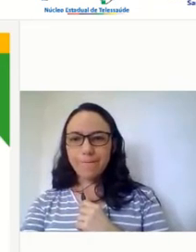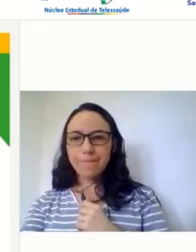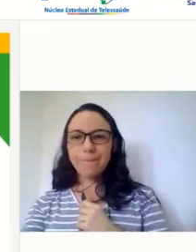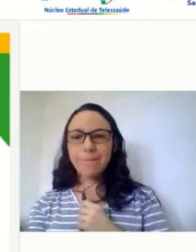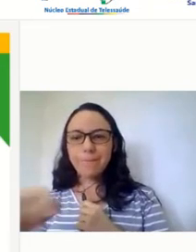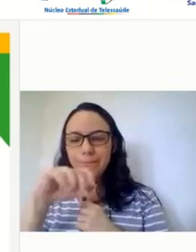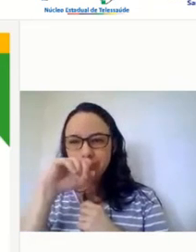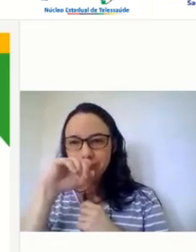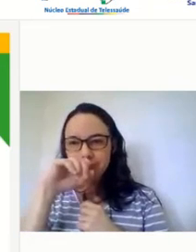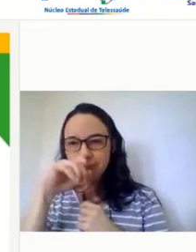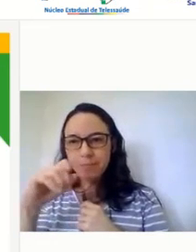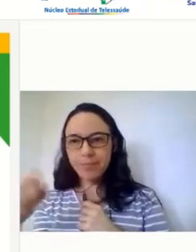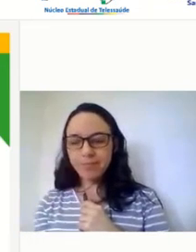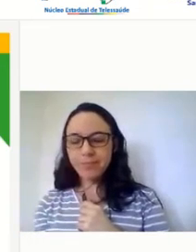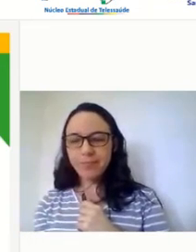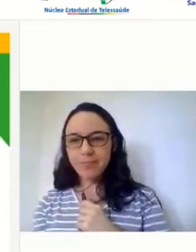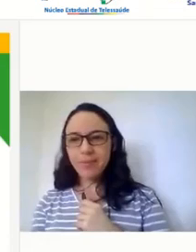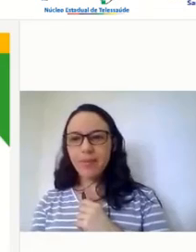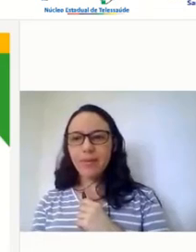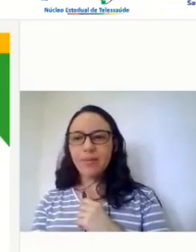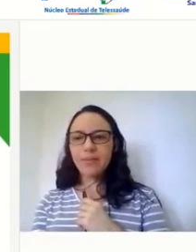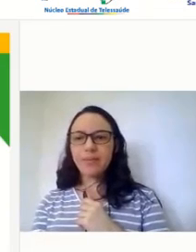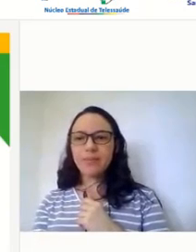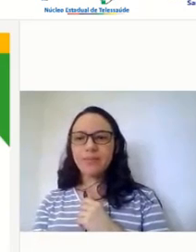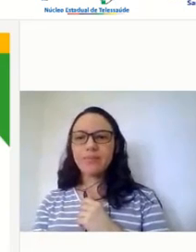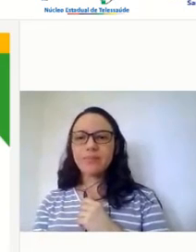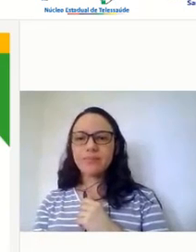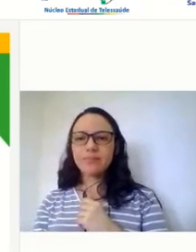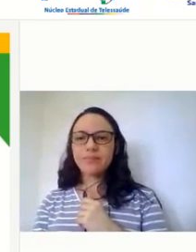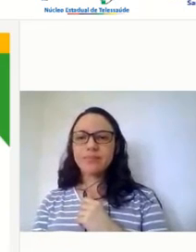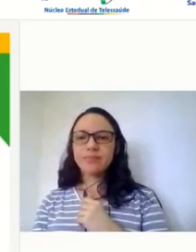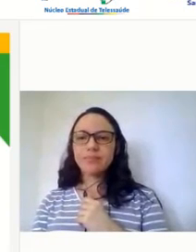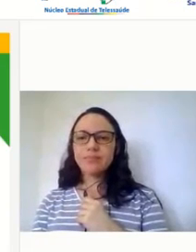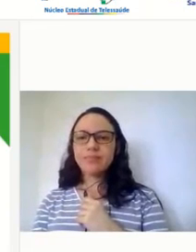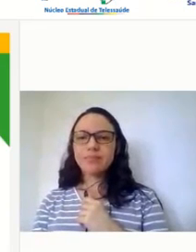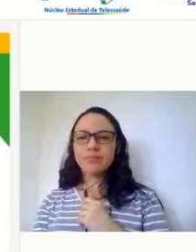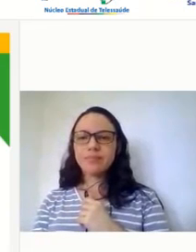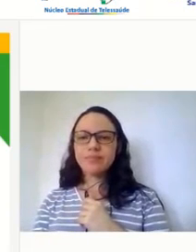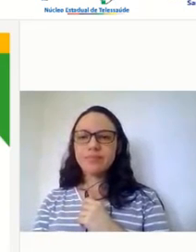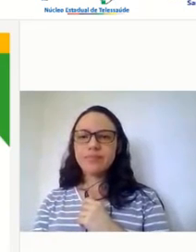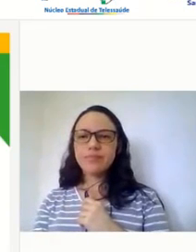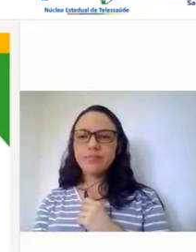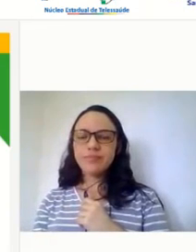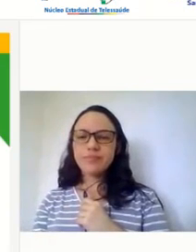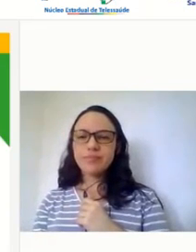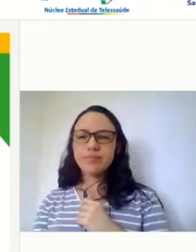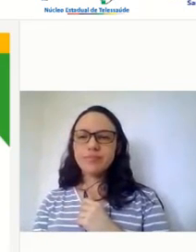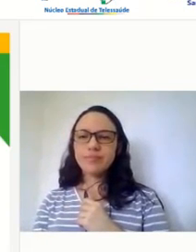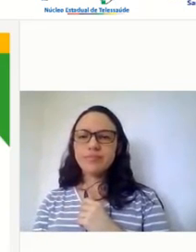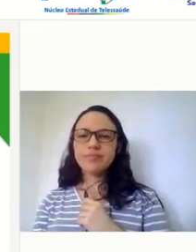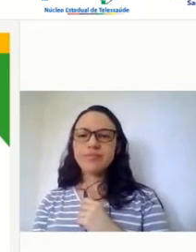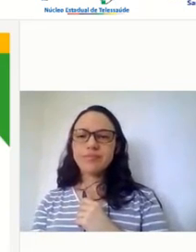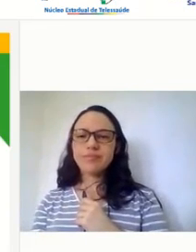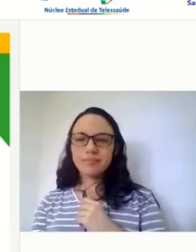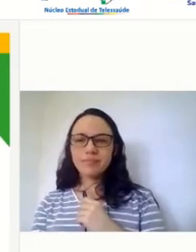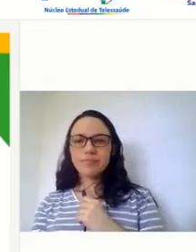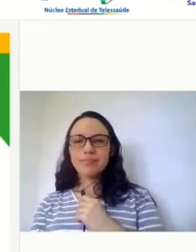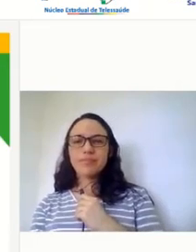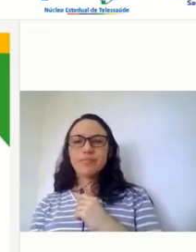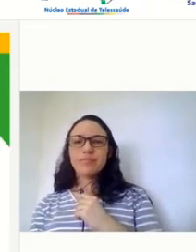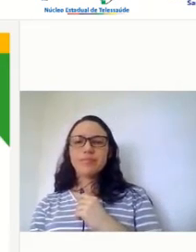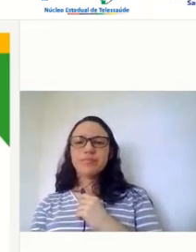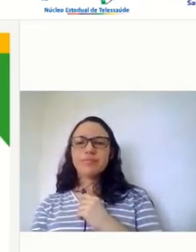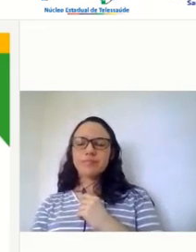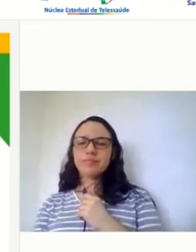vídeo essas áreas of dois mas porque dores em 2002 assar descobre também foi